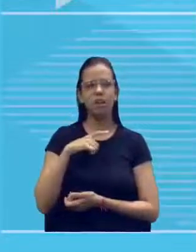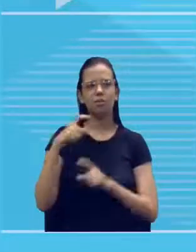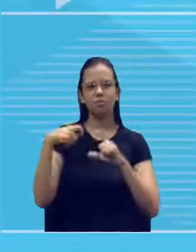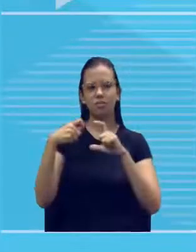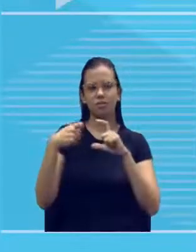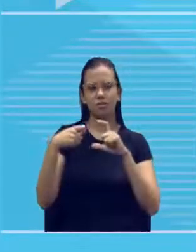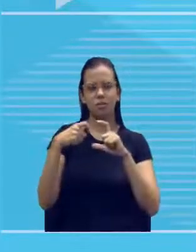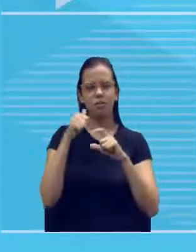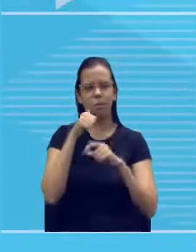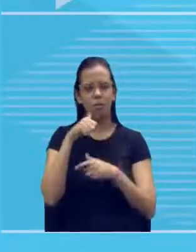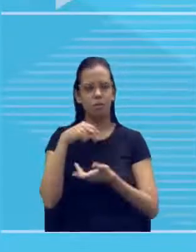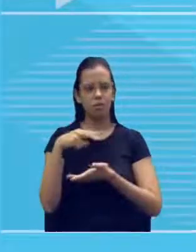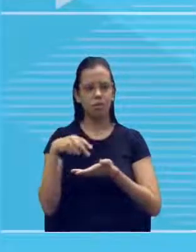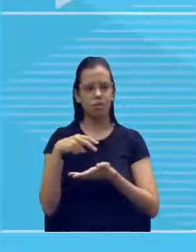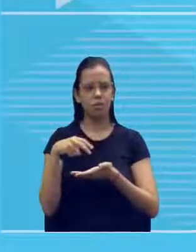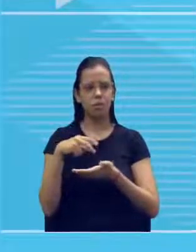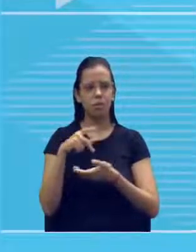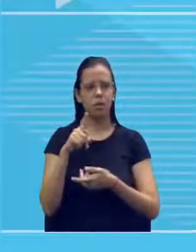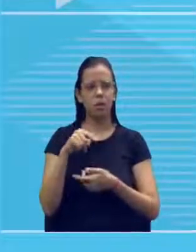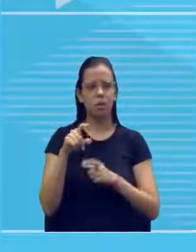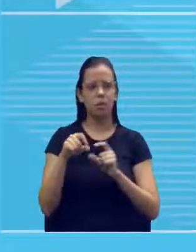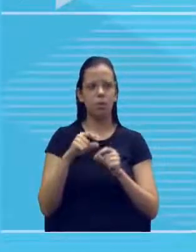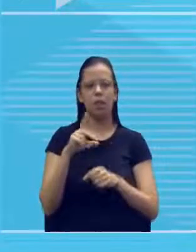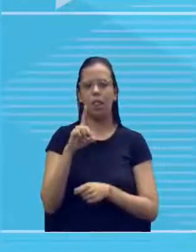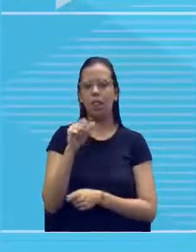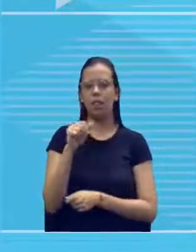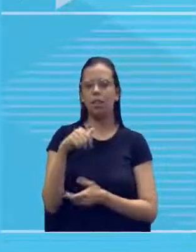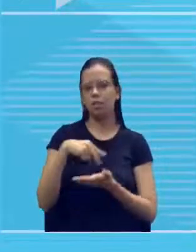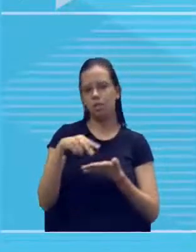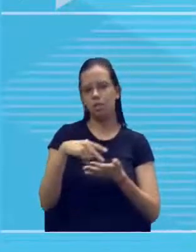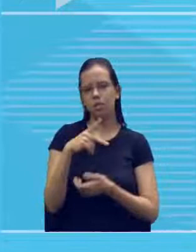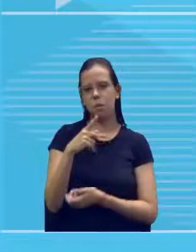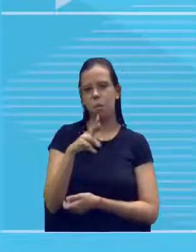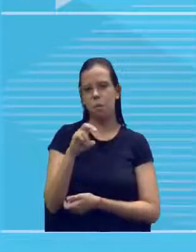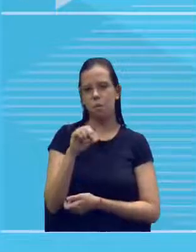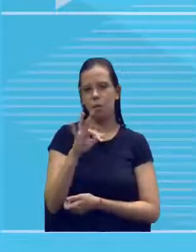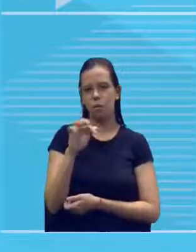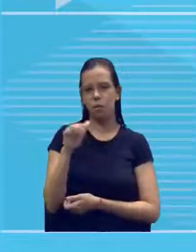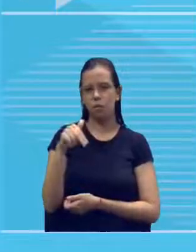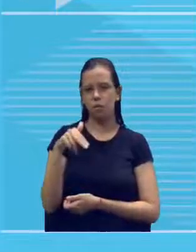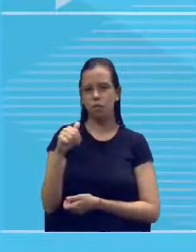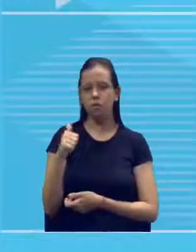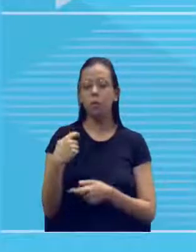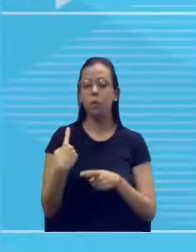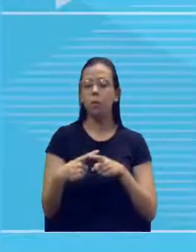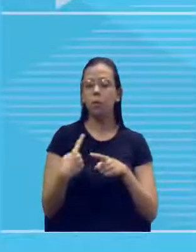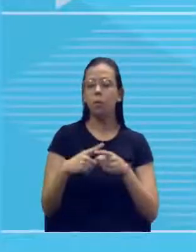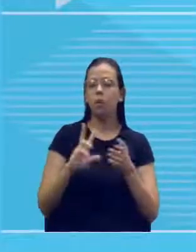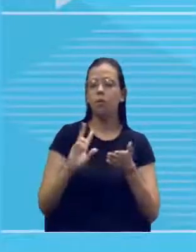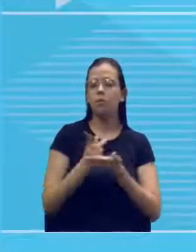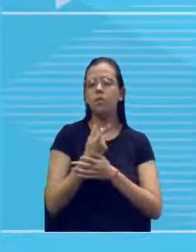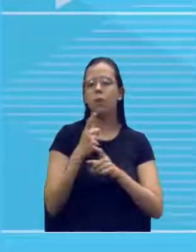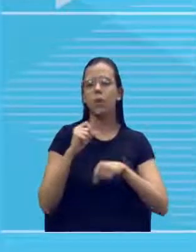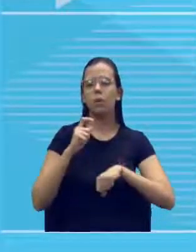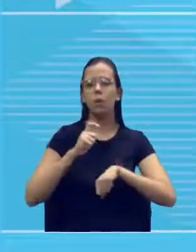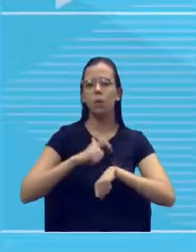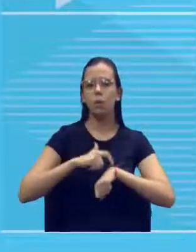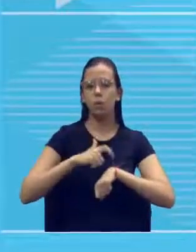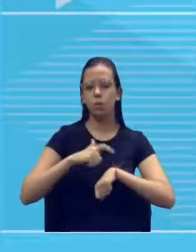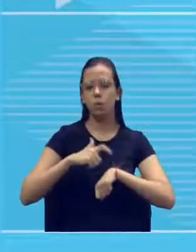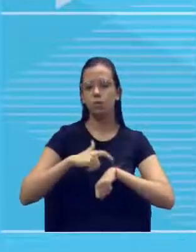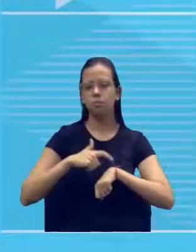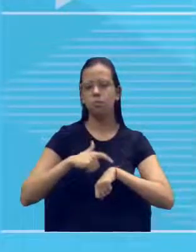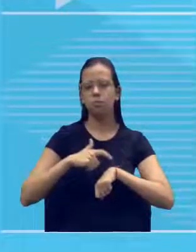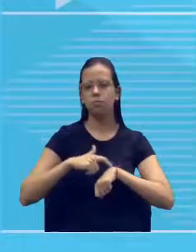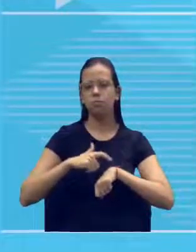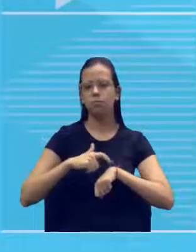frente, ela foi considerada uma dança profana, né? Ela acontecia nos momentos aí de